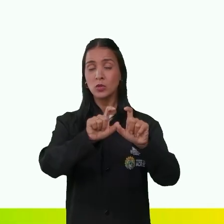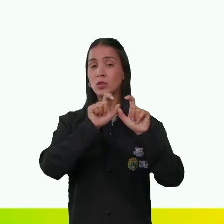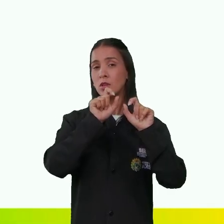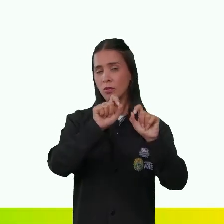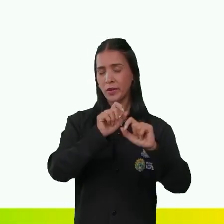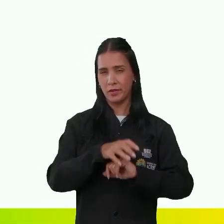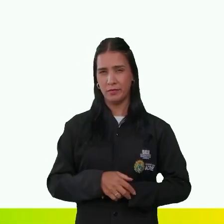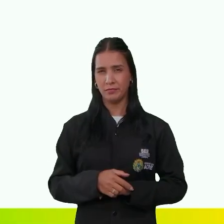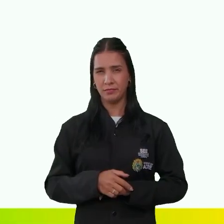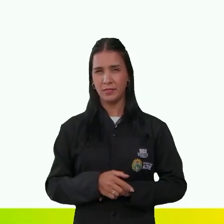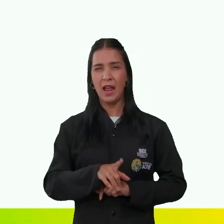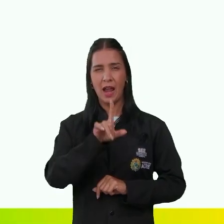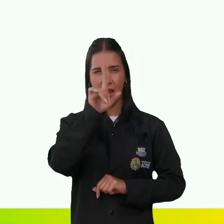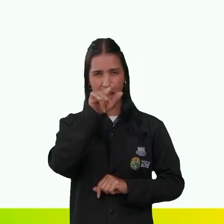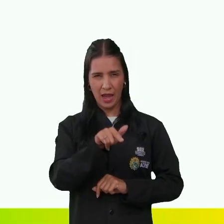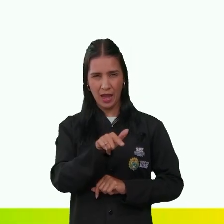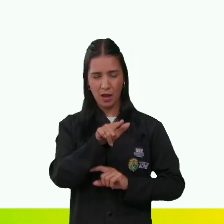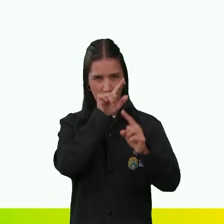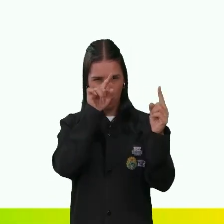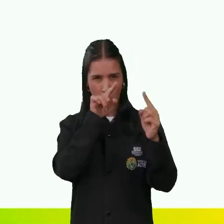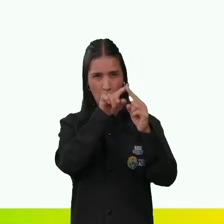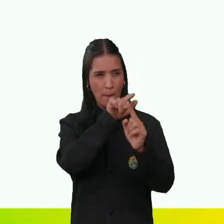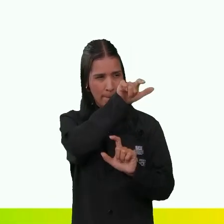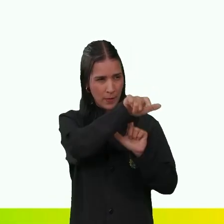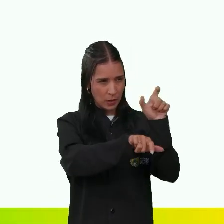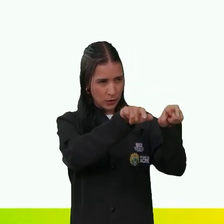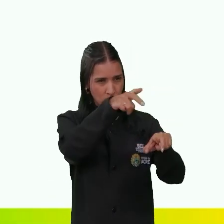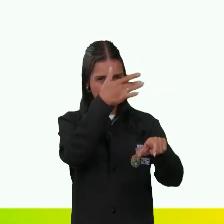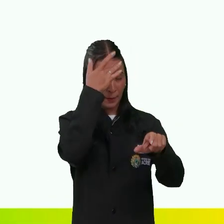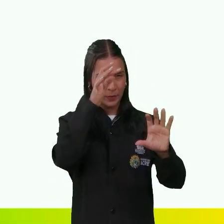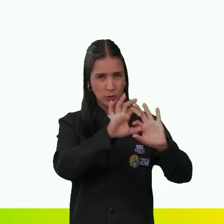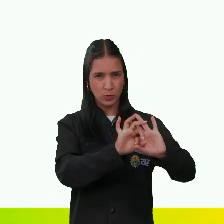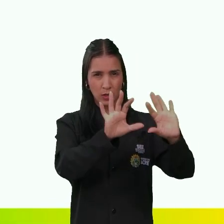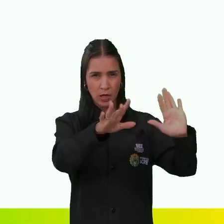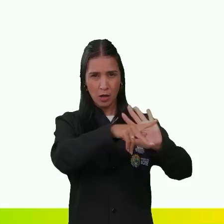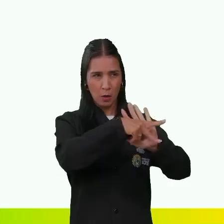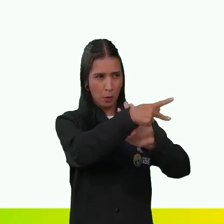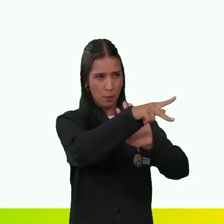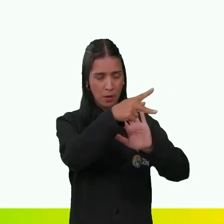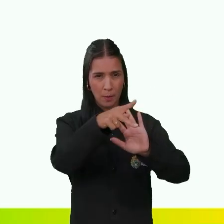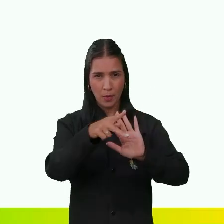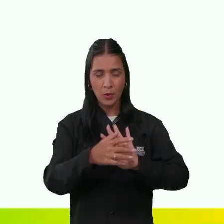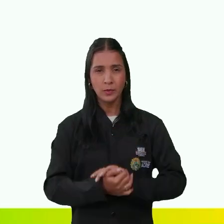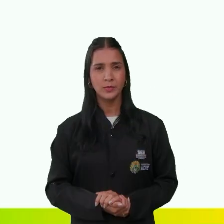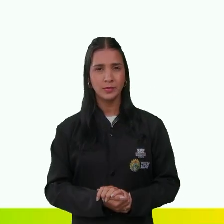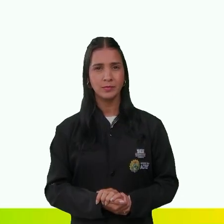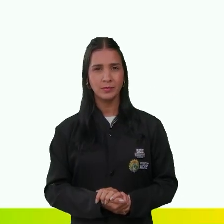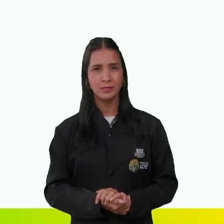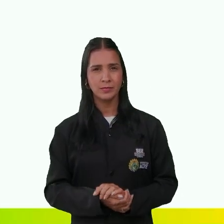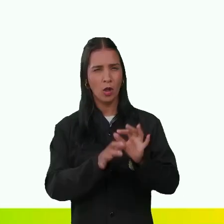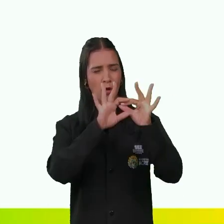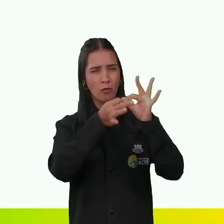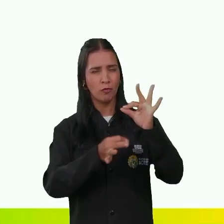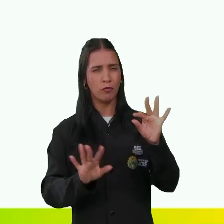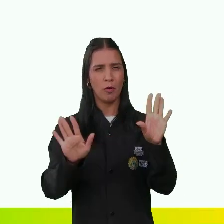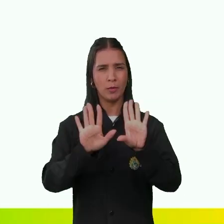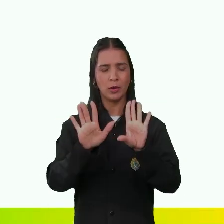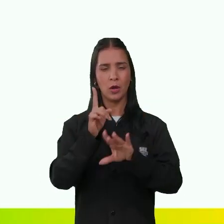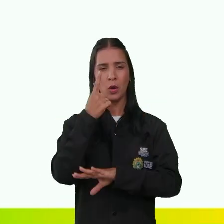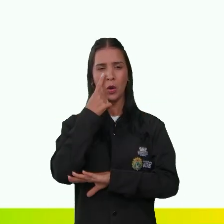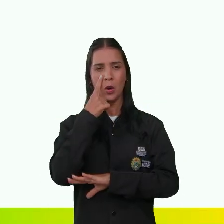seja livre na sua individualidade? Então, sem maiores